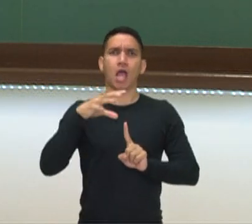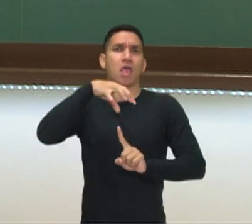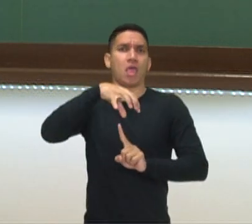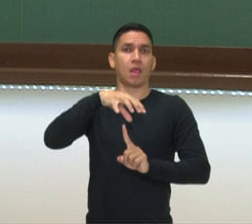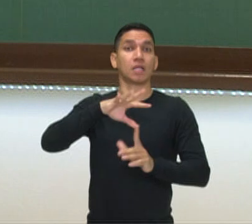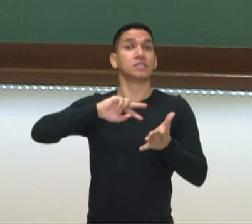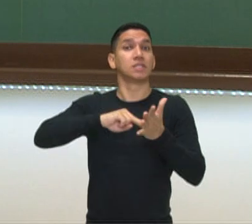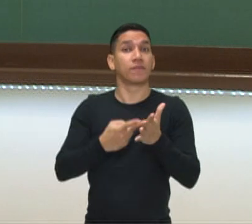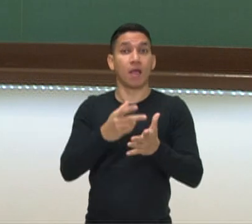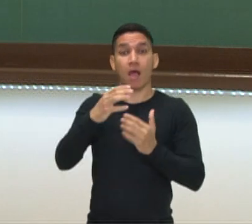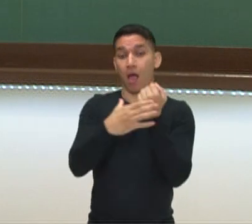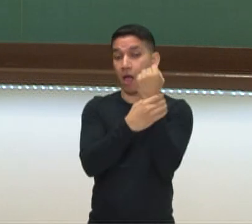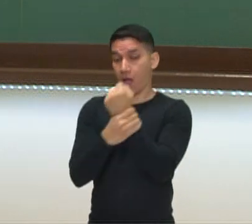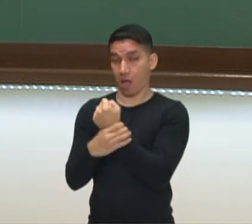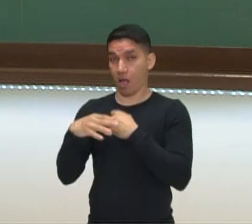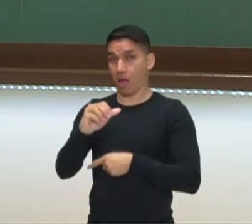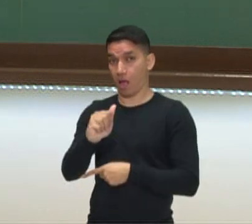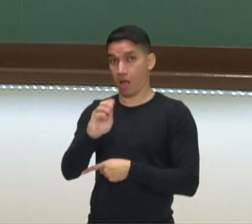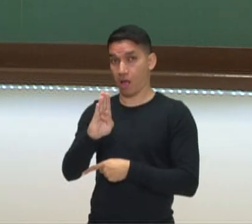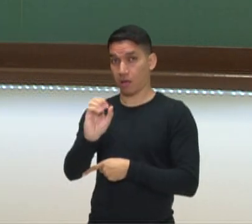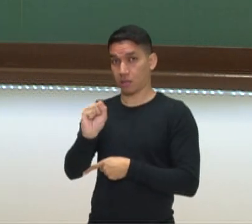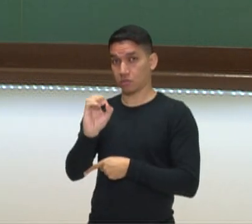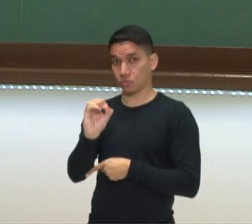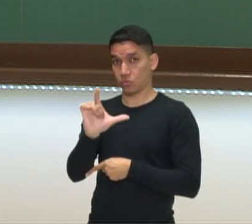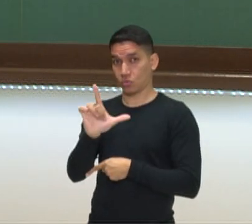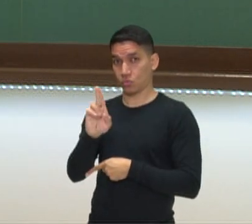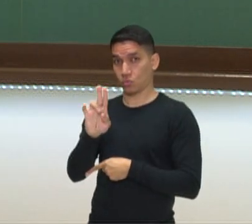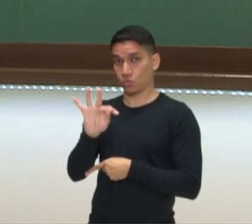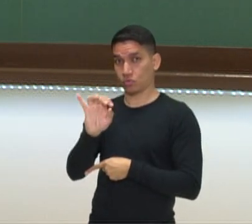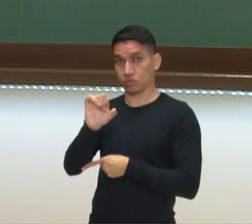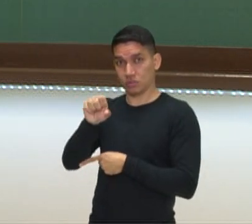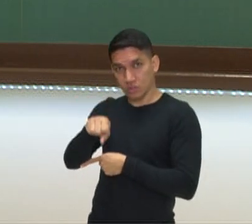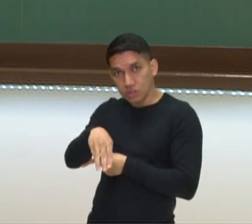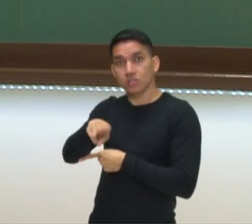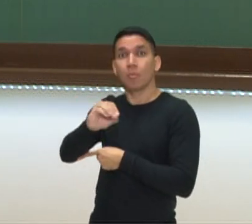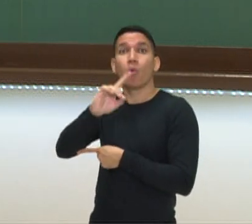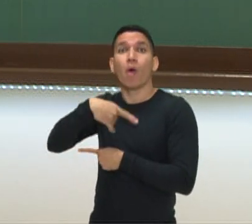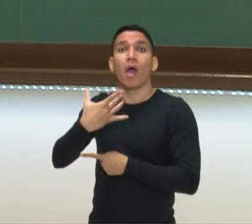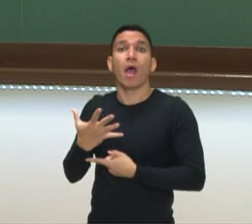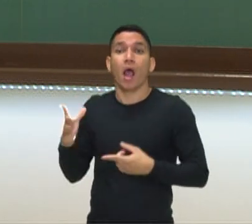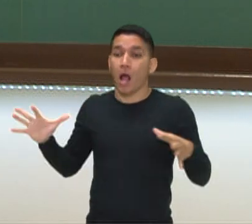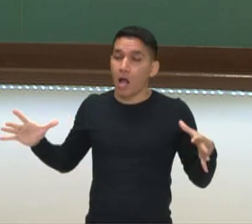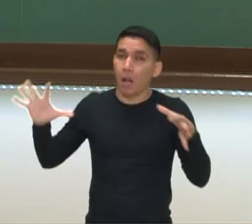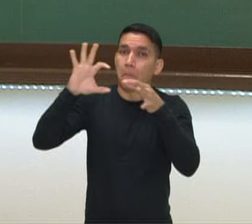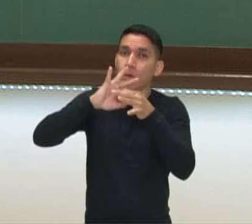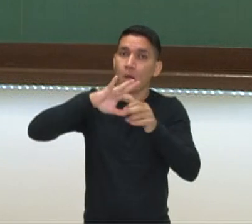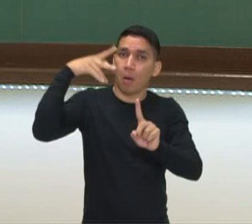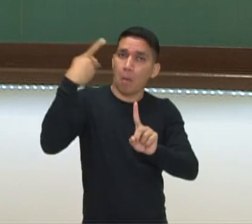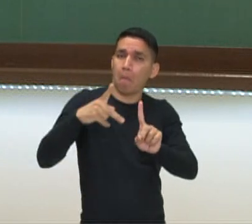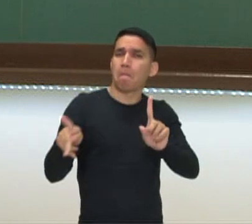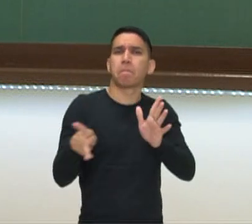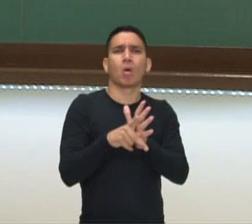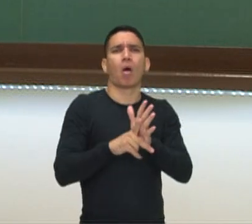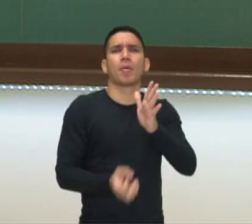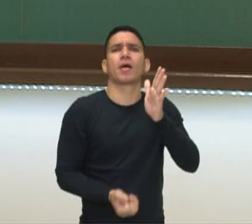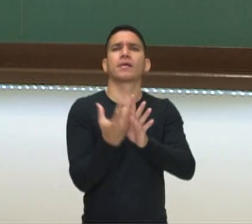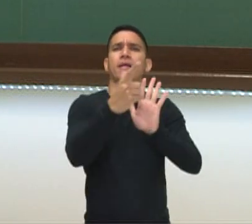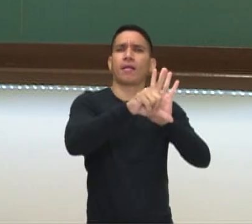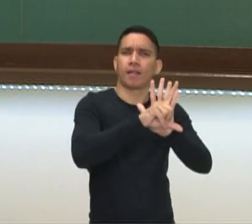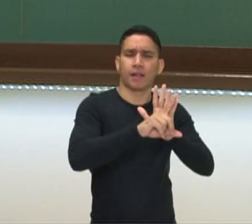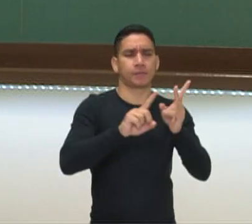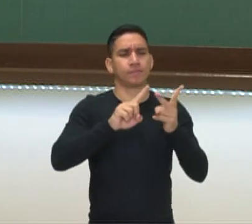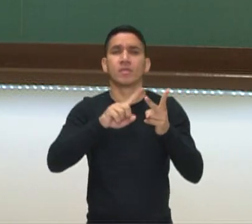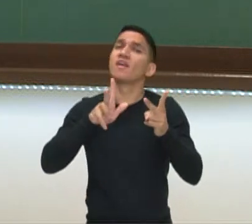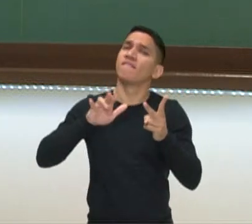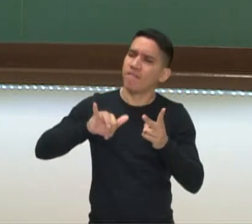a concentração do poder total na mão do rei. Ele vai criar a lei como lhe convém, ele vai